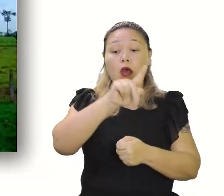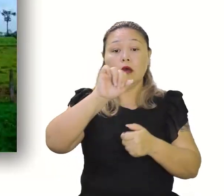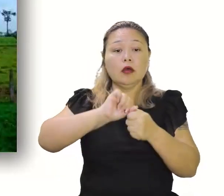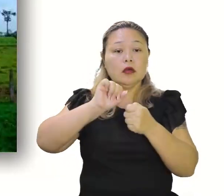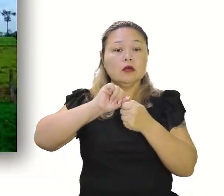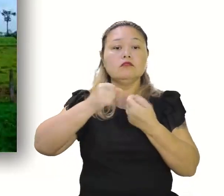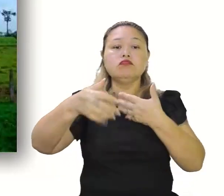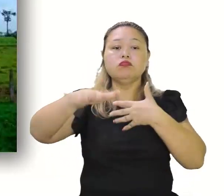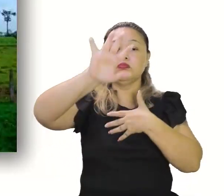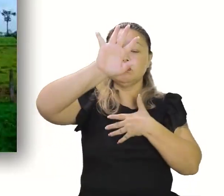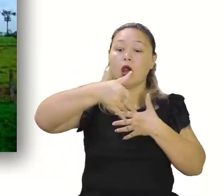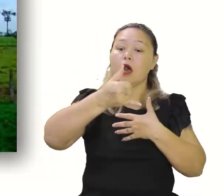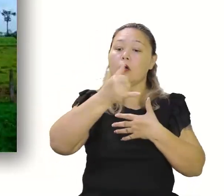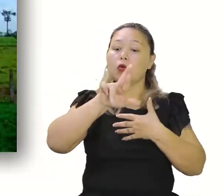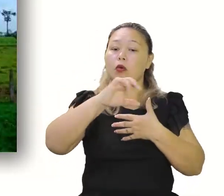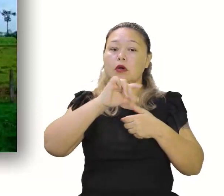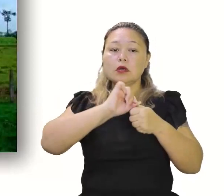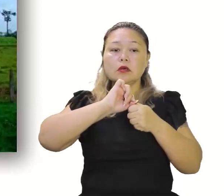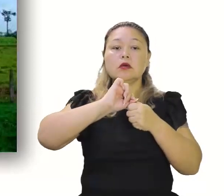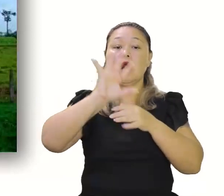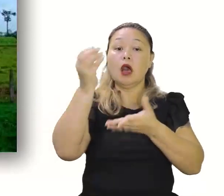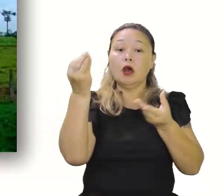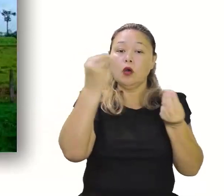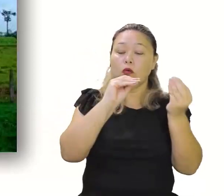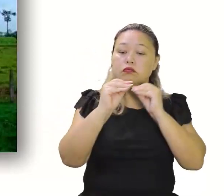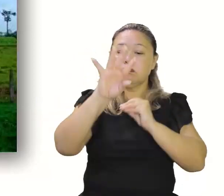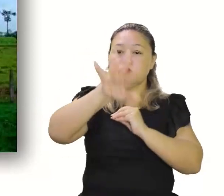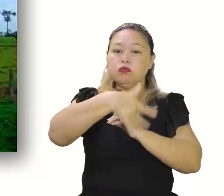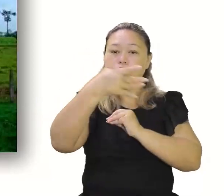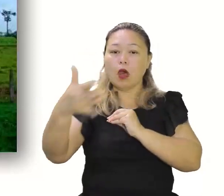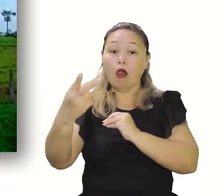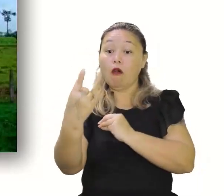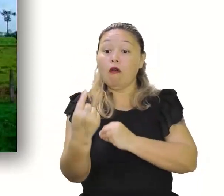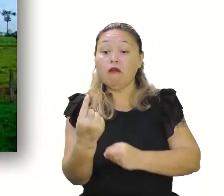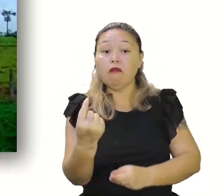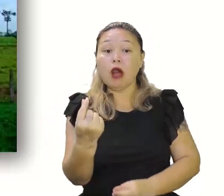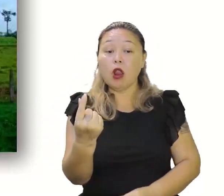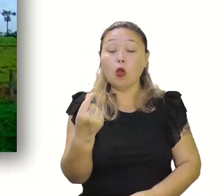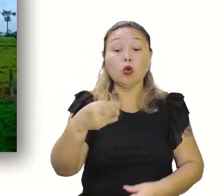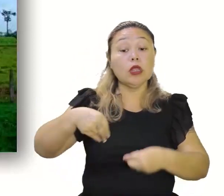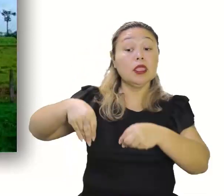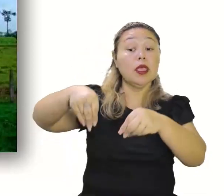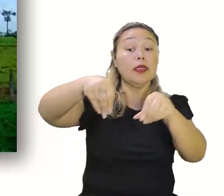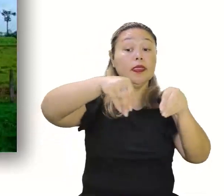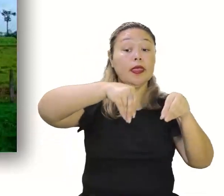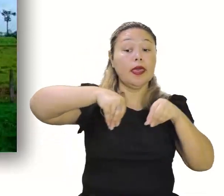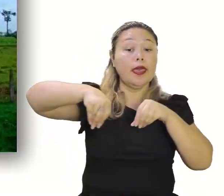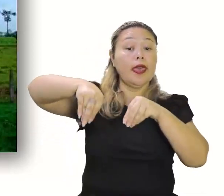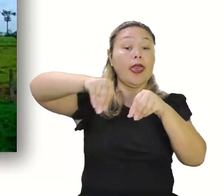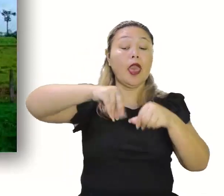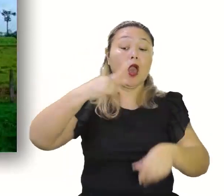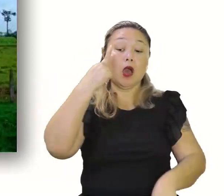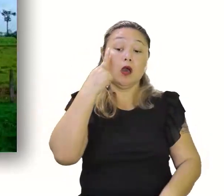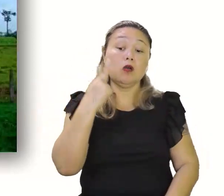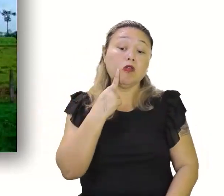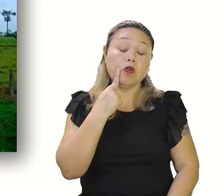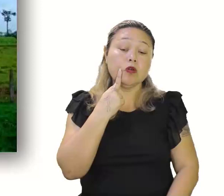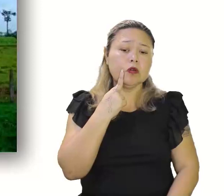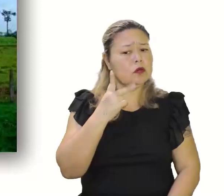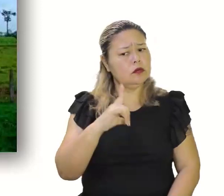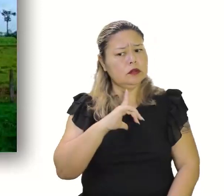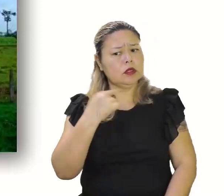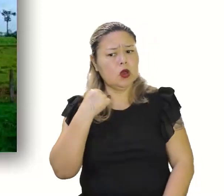terra em Rondônia, e aí, outra informação, né? Outra notícia, né? Vamos então, dizer. Peraí, agora eu fiquei em